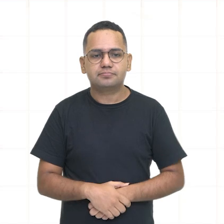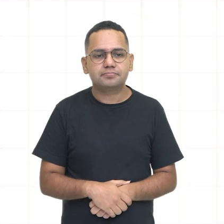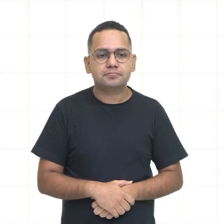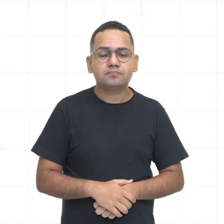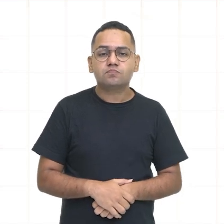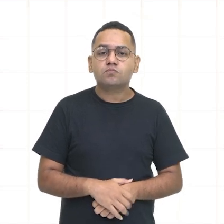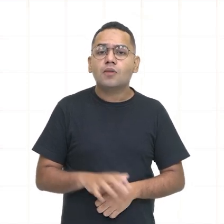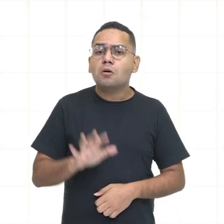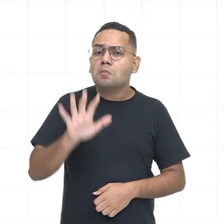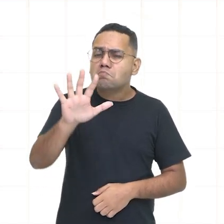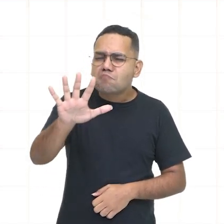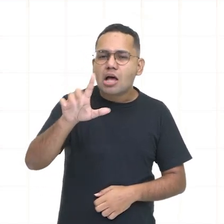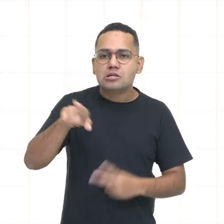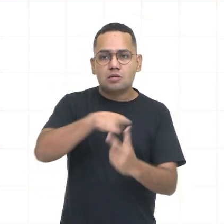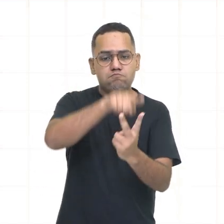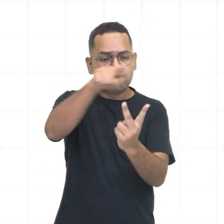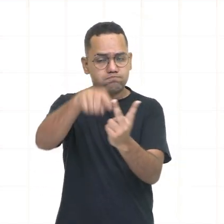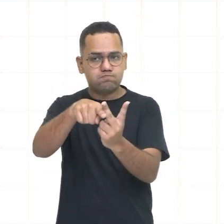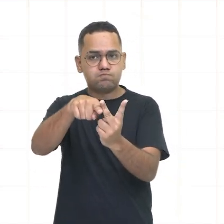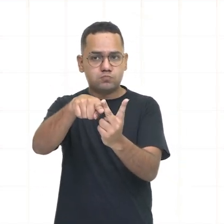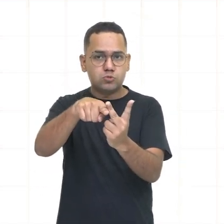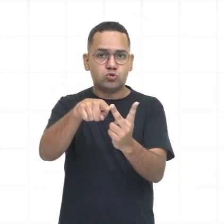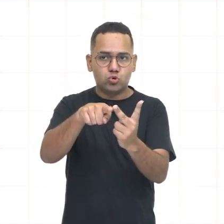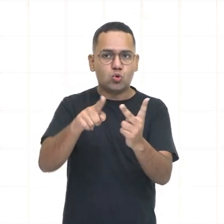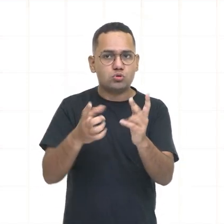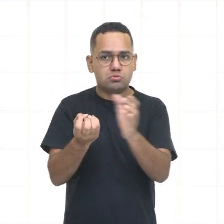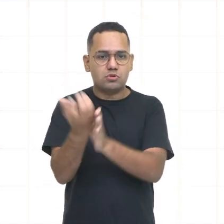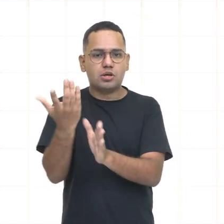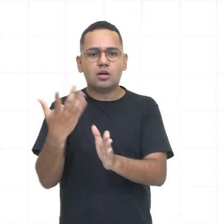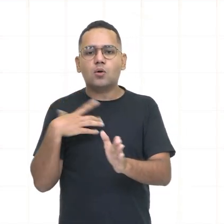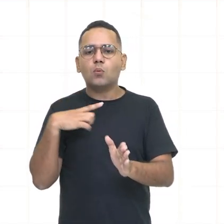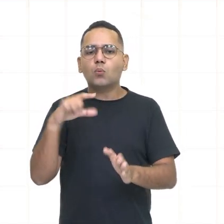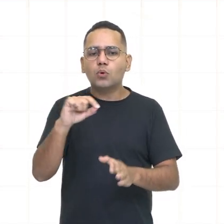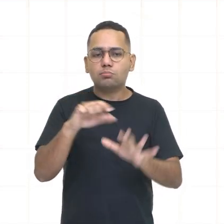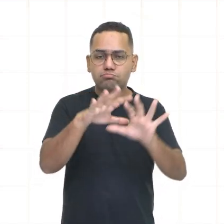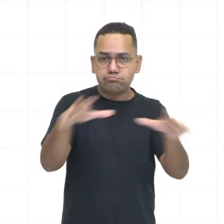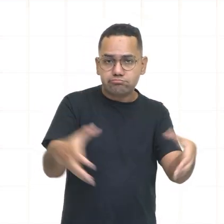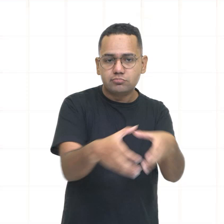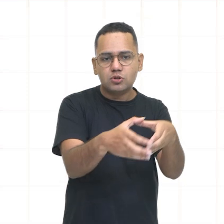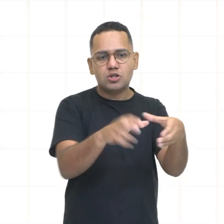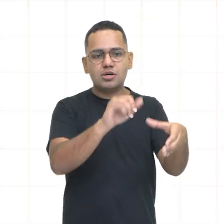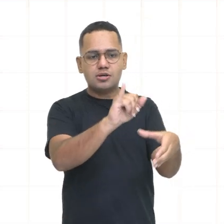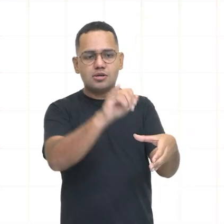Surgem, então, dois grupos políticos. De um lado, os integralistas, de